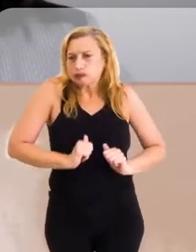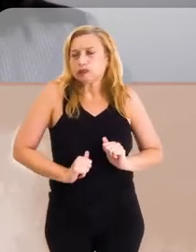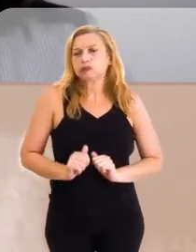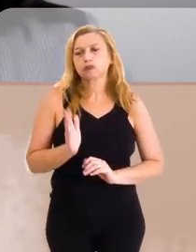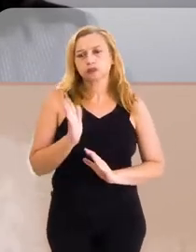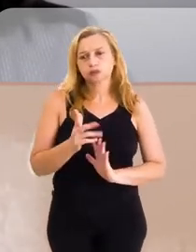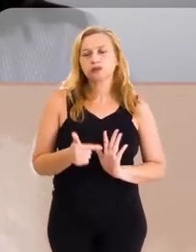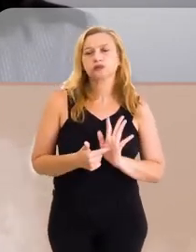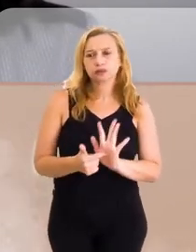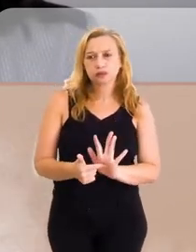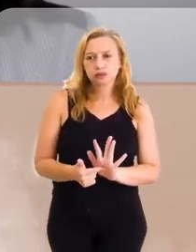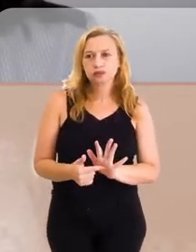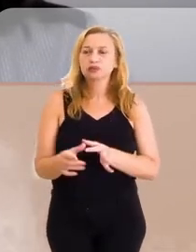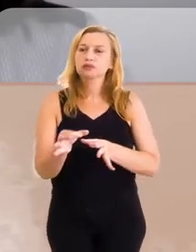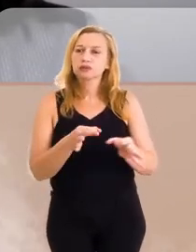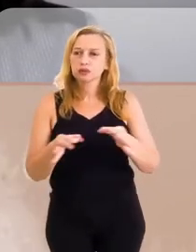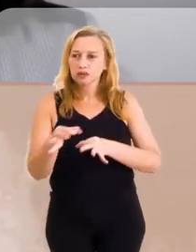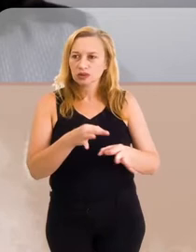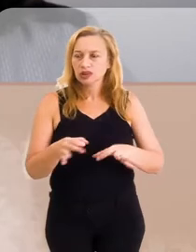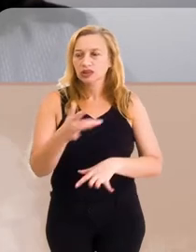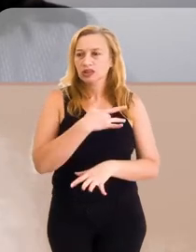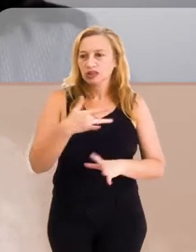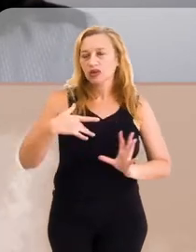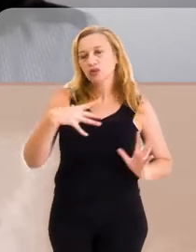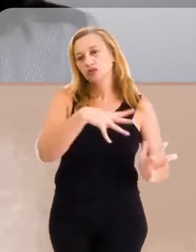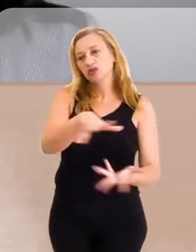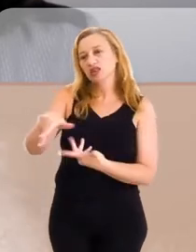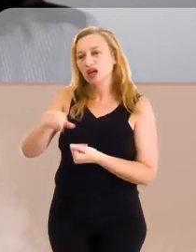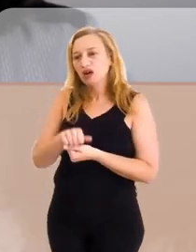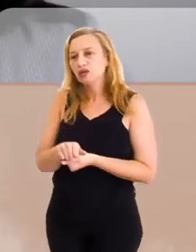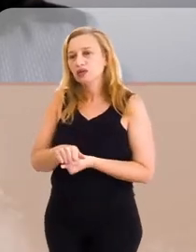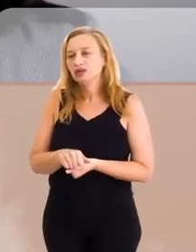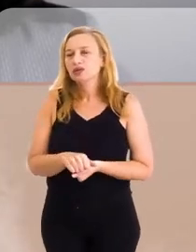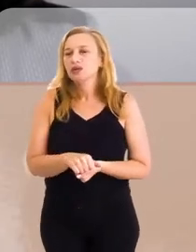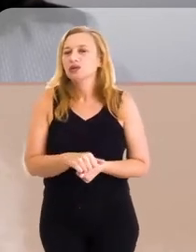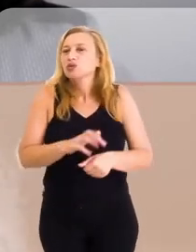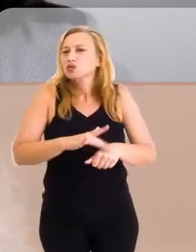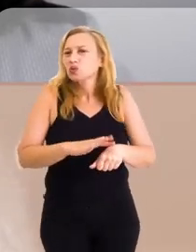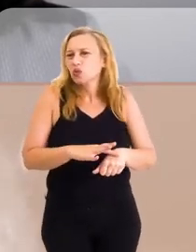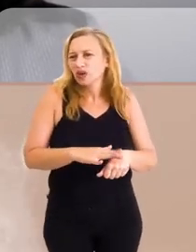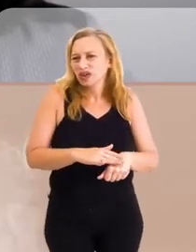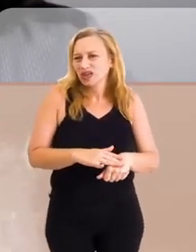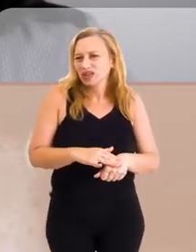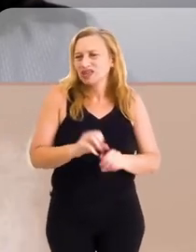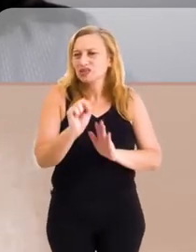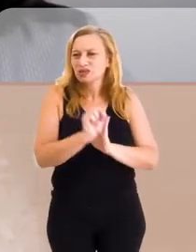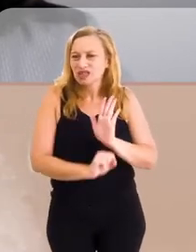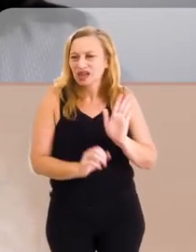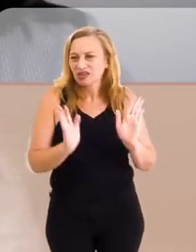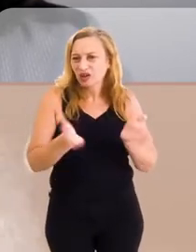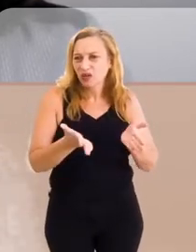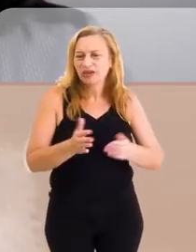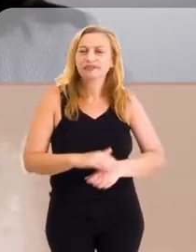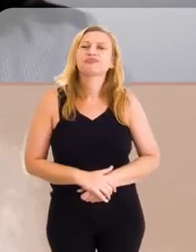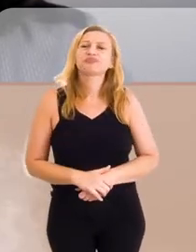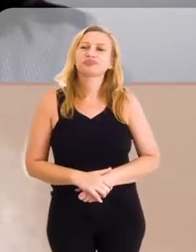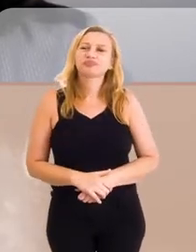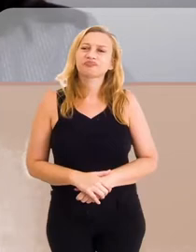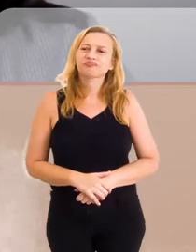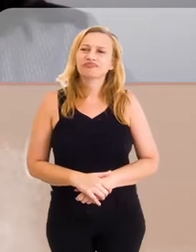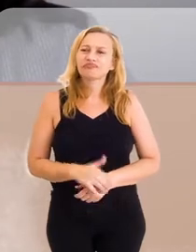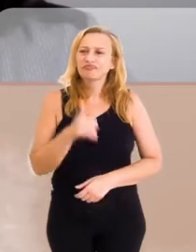já foram até apontadas pela Organização Mundial da Saúde como males deste nosso século